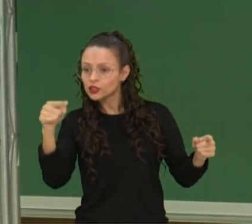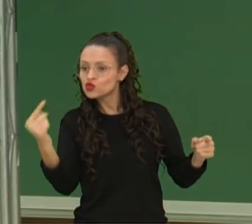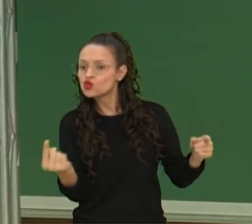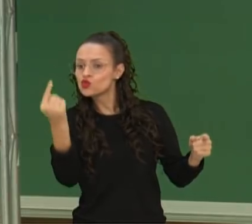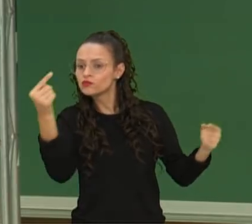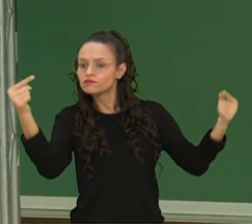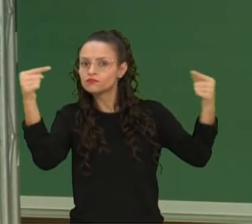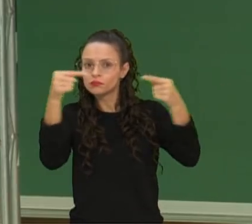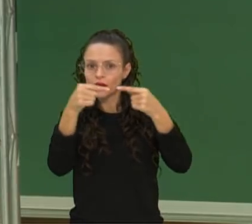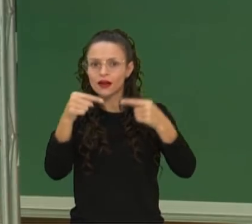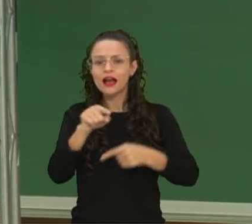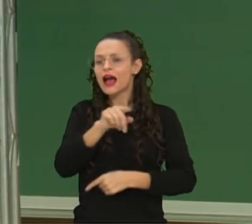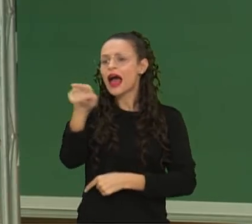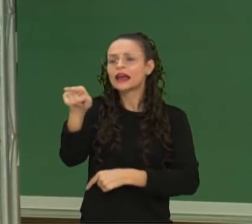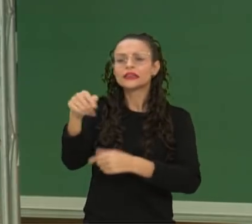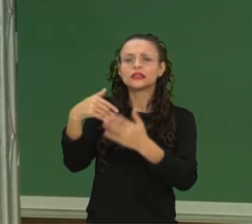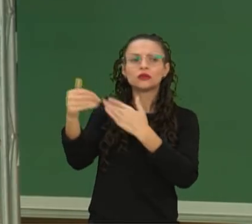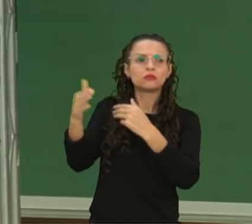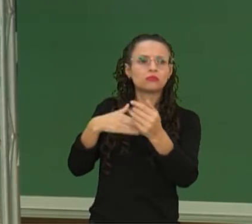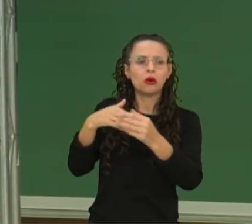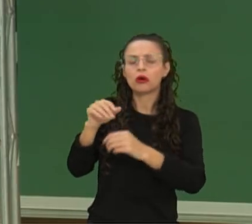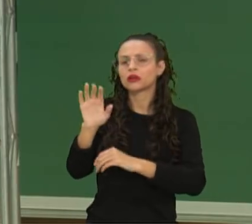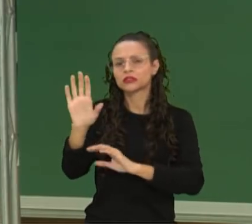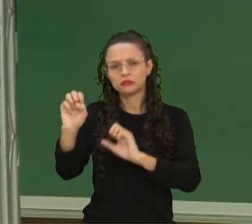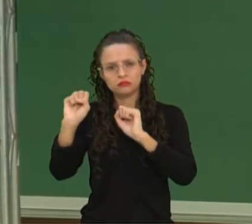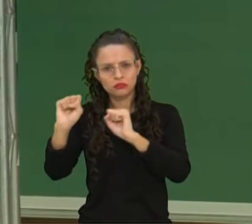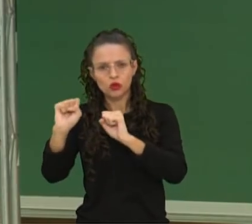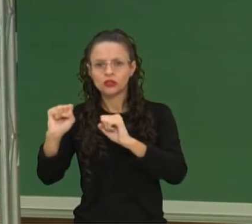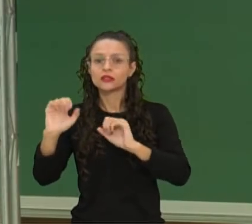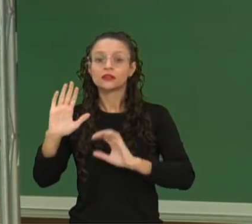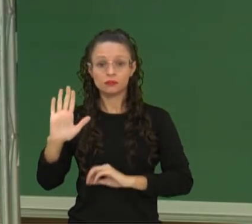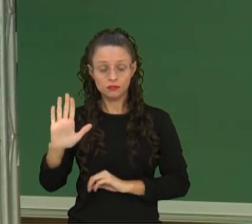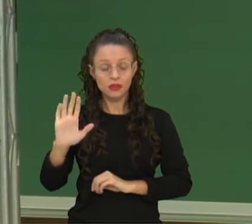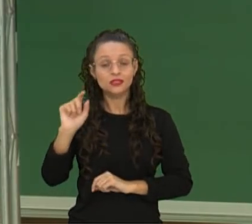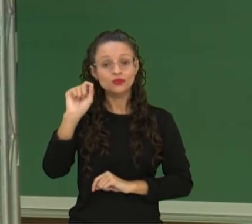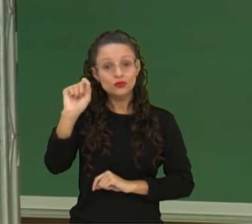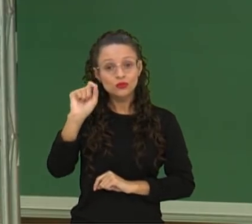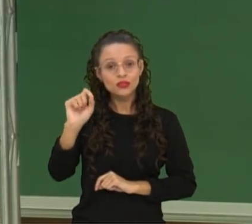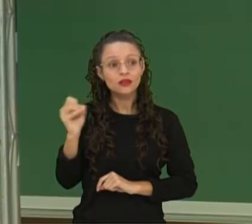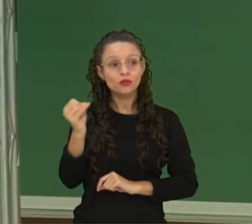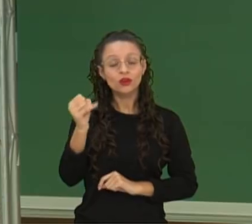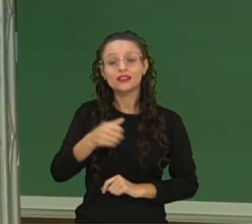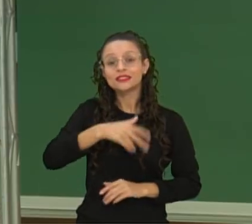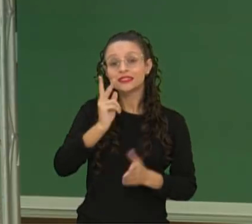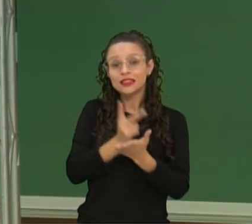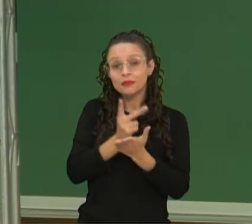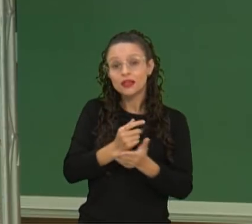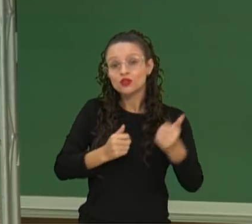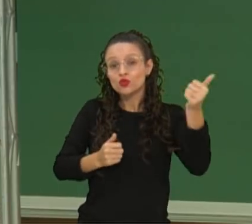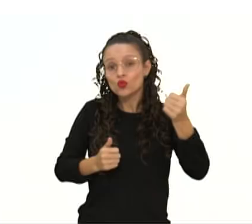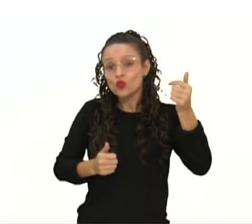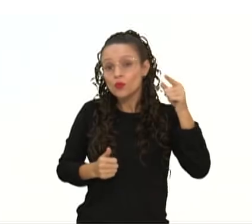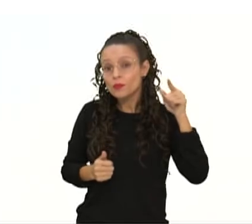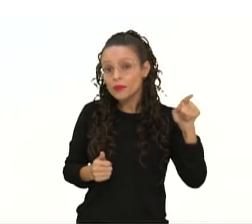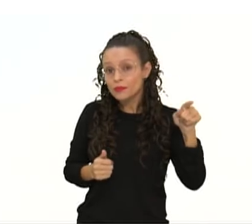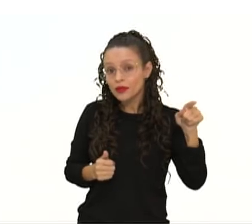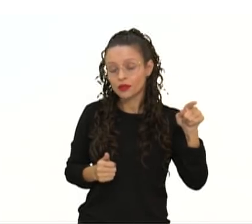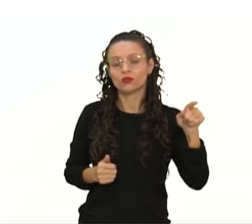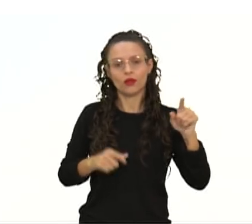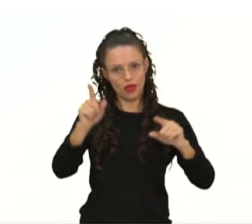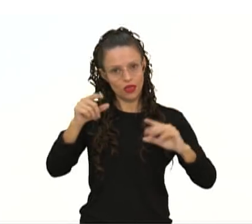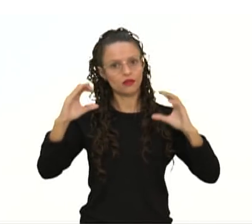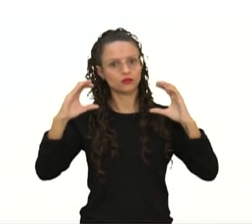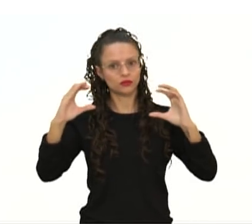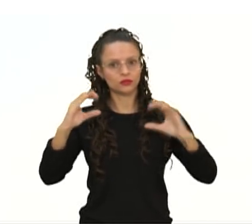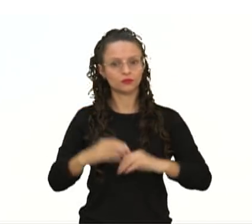O que acontece lá para a gente não importa aqui, no caso, para dizer se é função ou não. O que importa está no primeiro conjunto. Beleza? Então, é uma função.